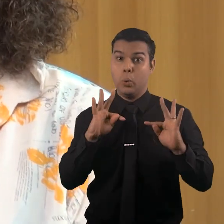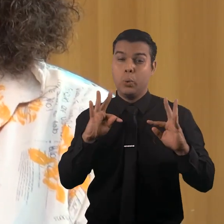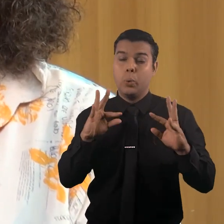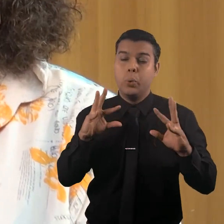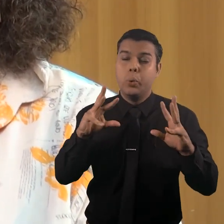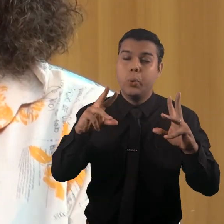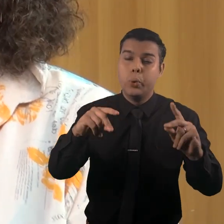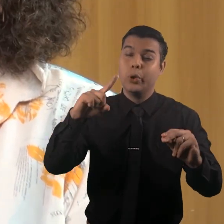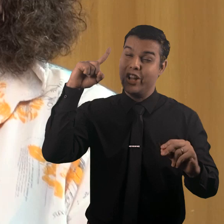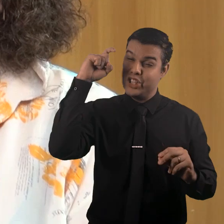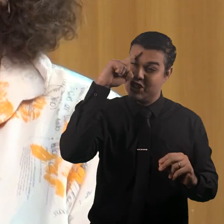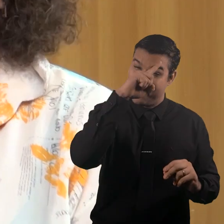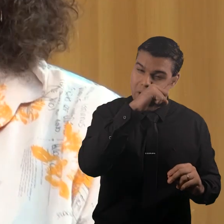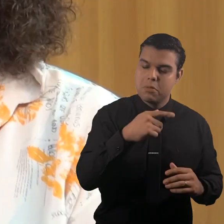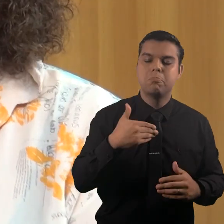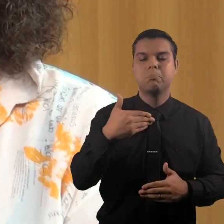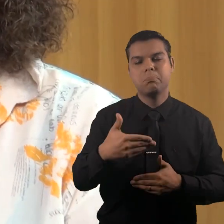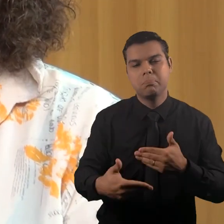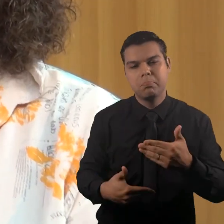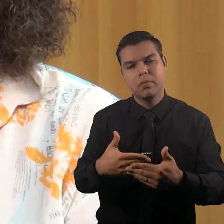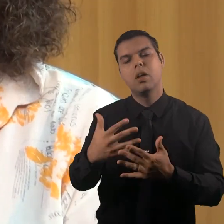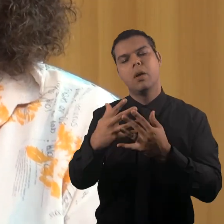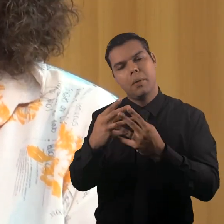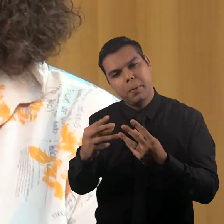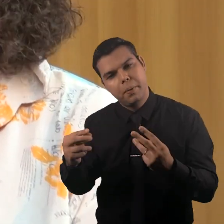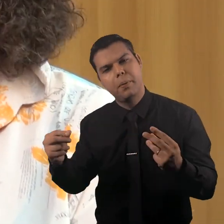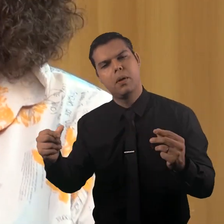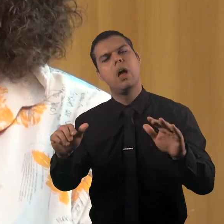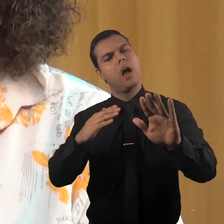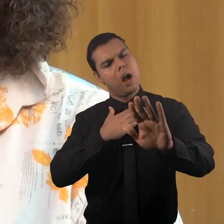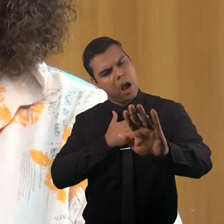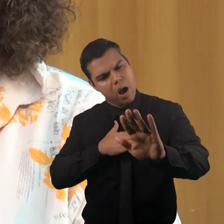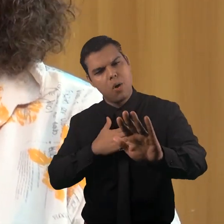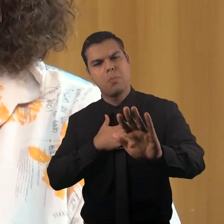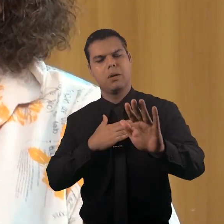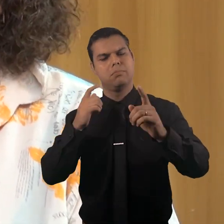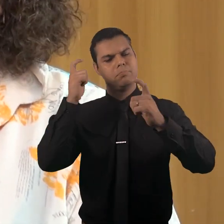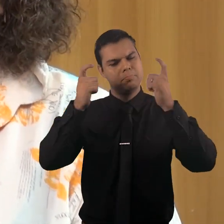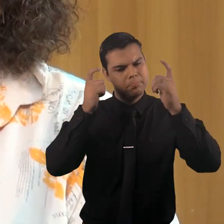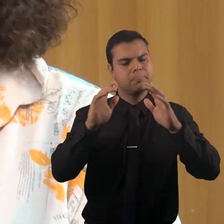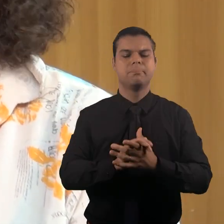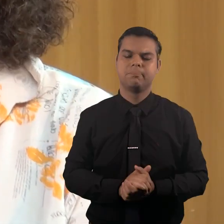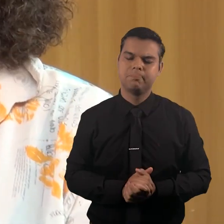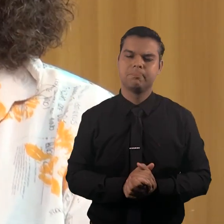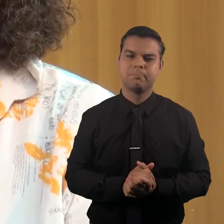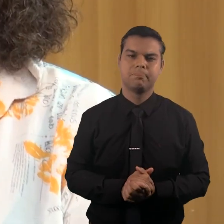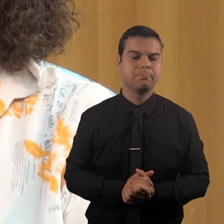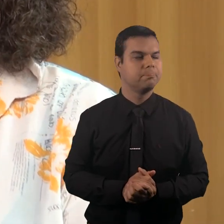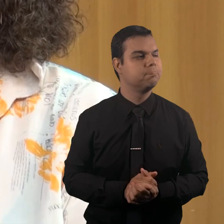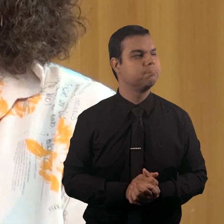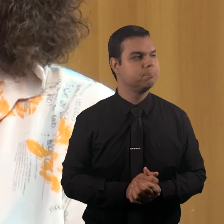passa. Então, se está difícil para você hoje, fica tranquila, que tudo vai passar.